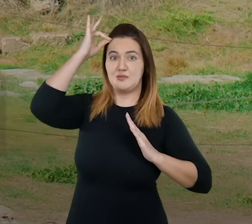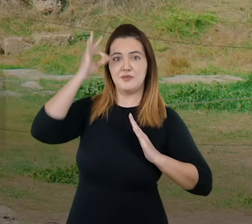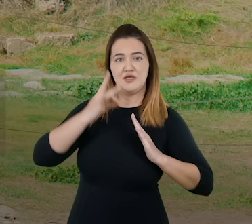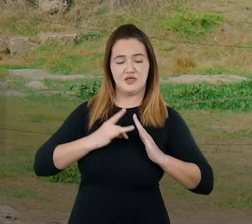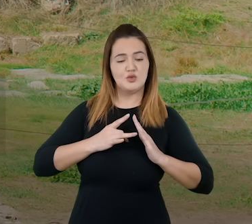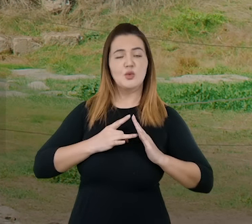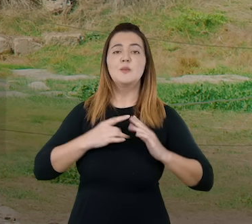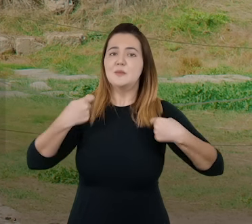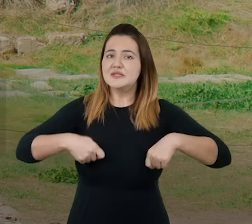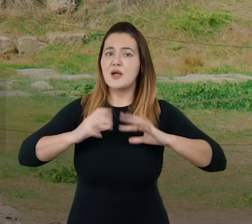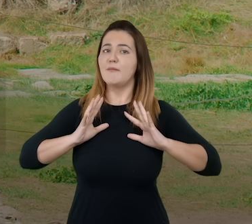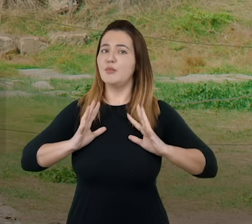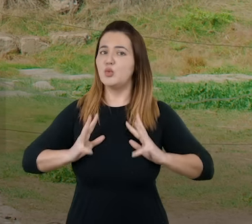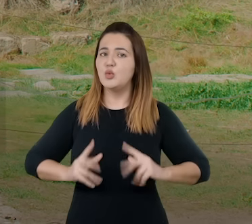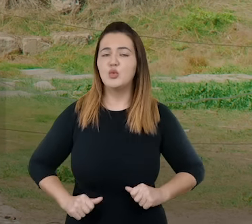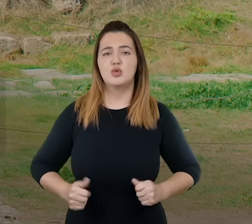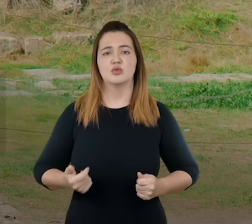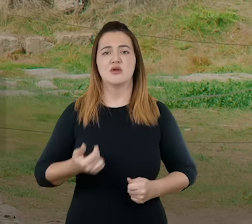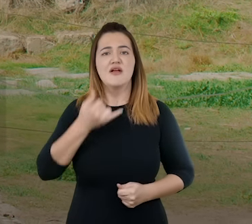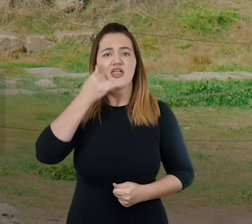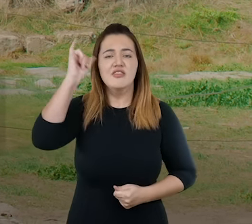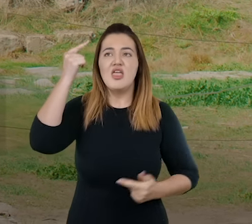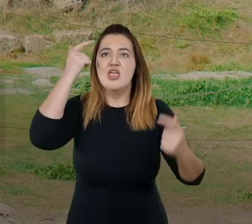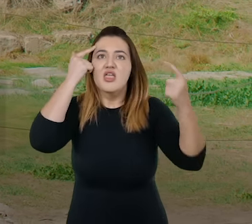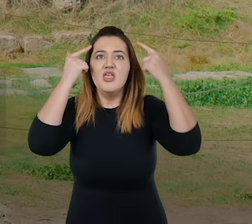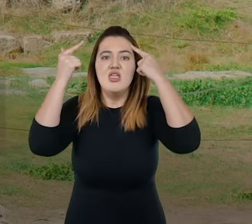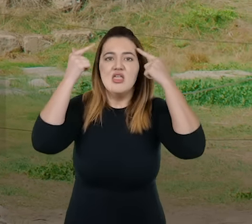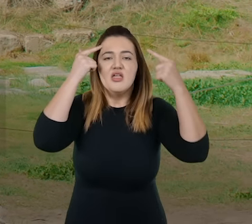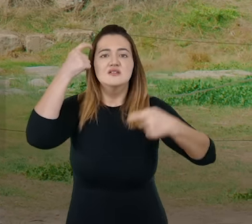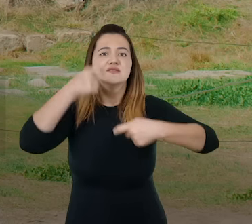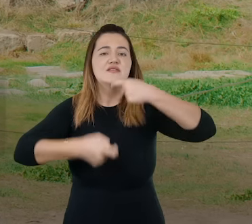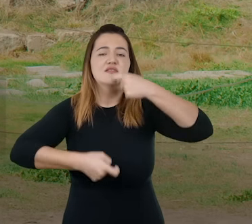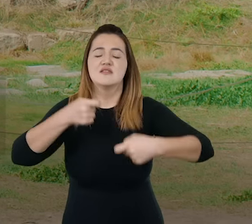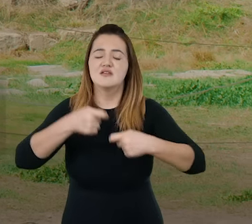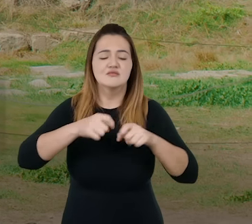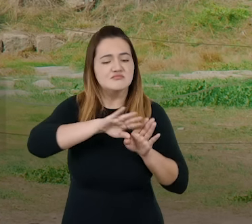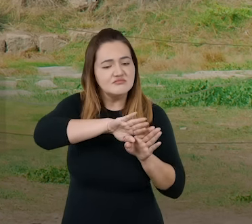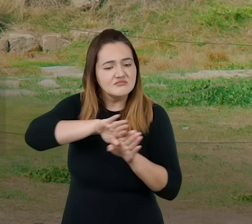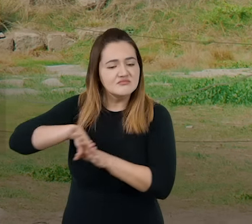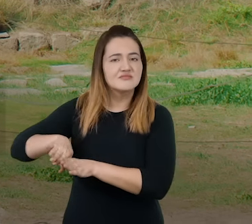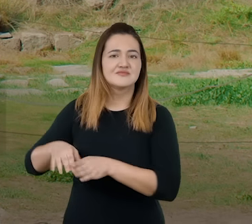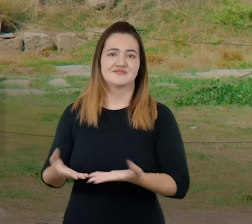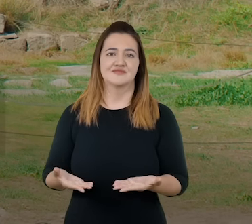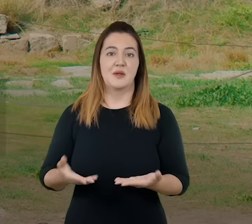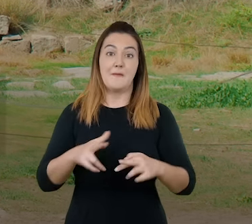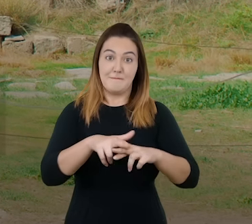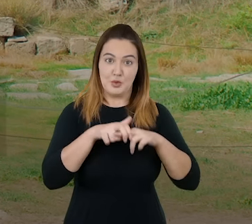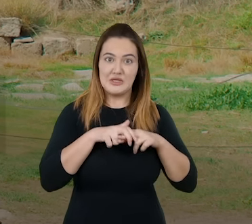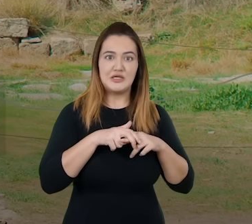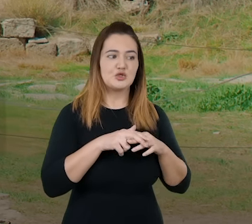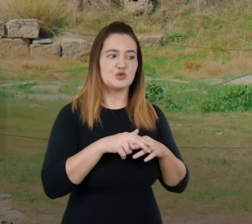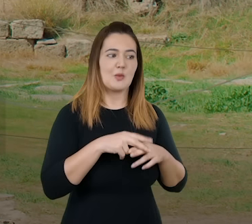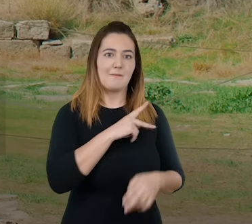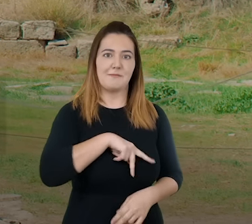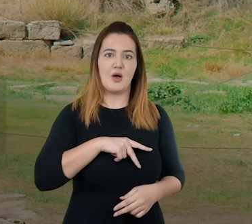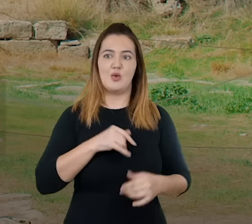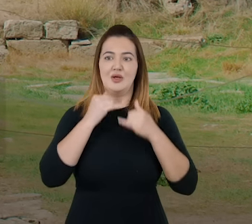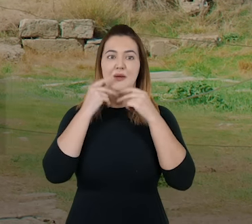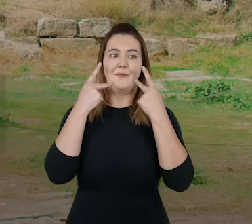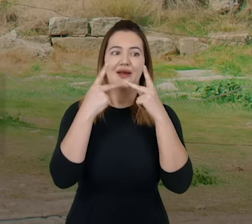malícia, livre de licenciosidade. Em outras palavras, a mensagem do Evangelho não era incômoda apenas nos